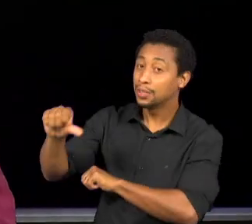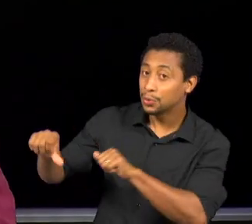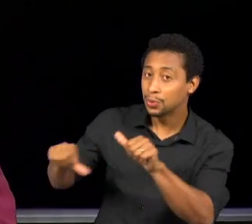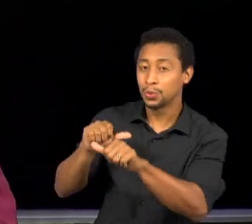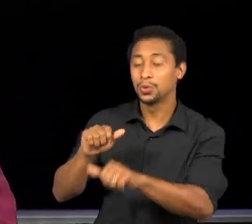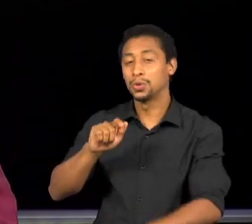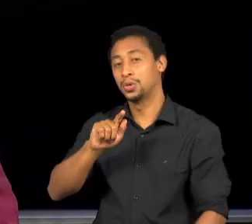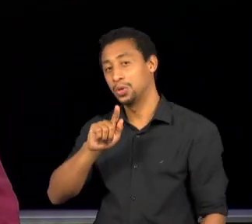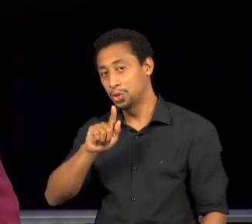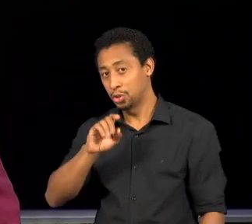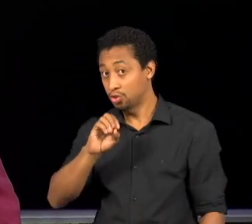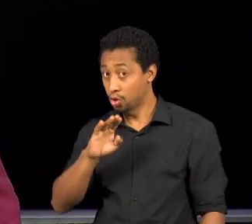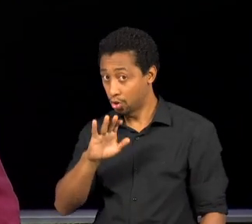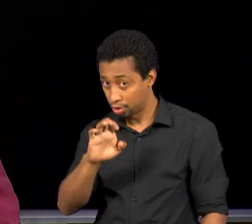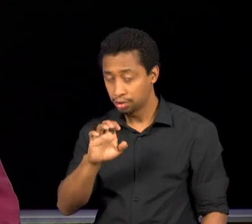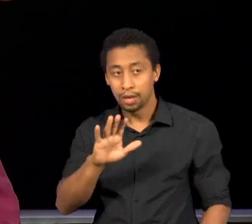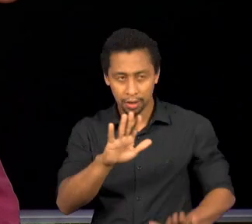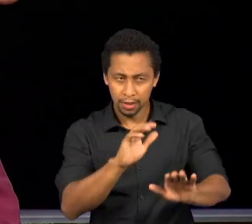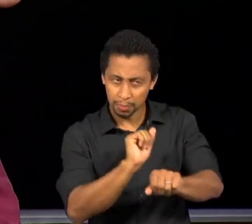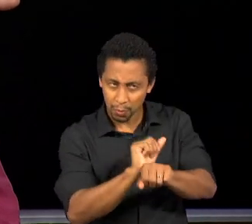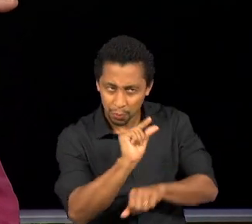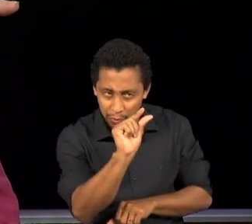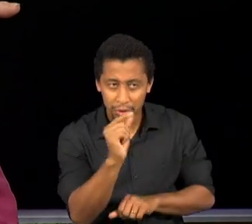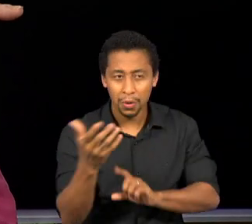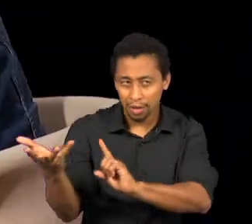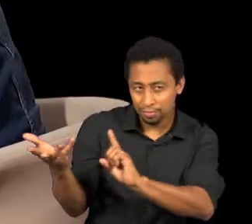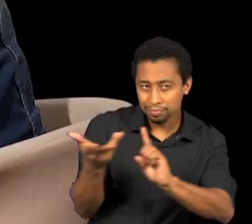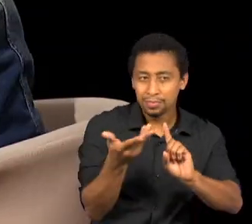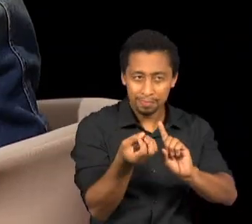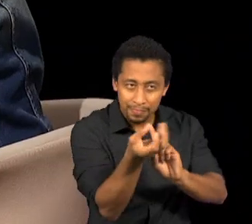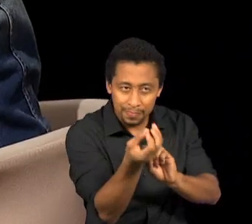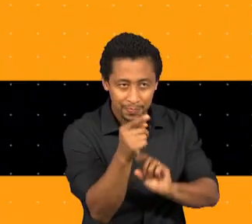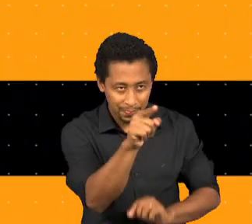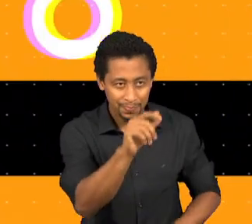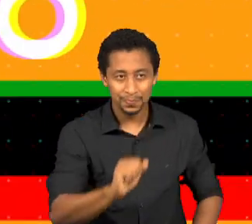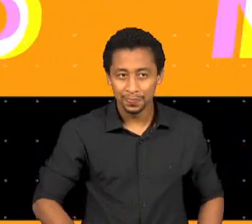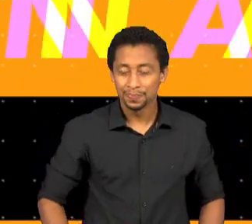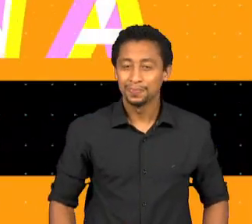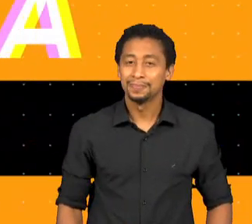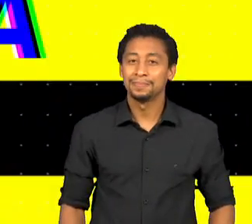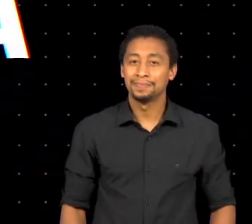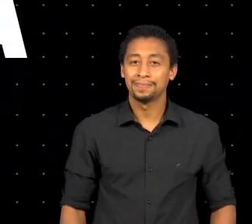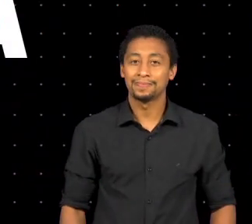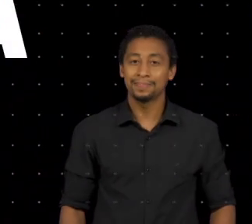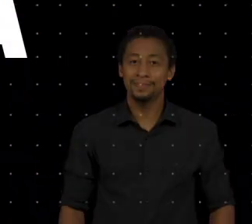já? Depois dessa matéria que a gente vai mostrar para você agora? Vamos.